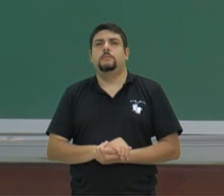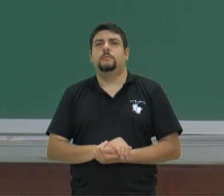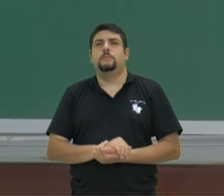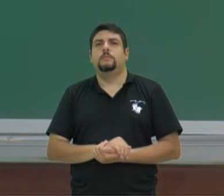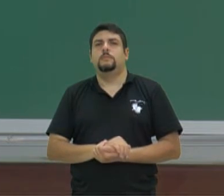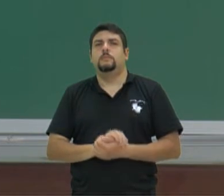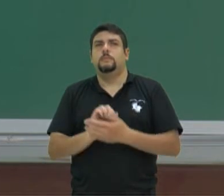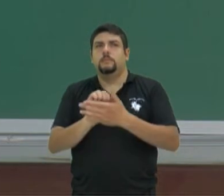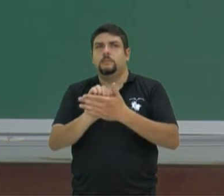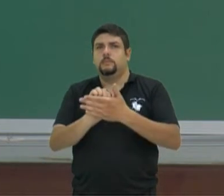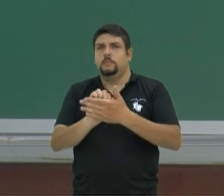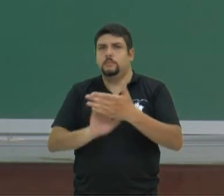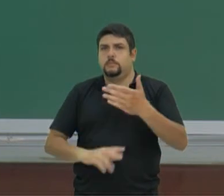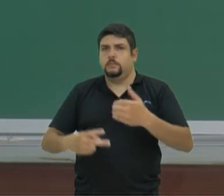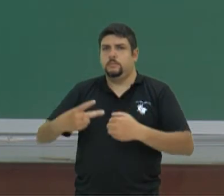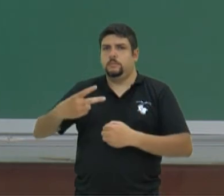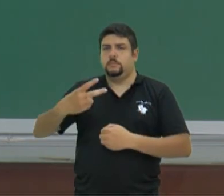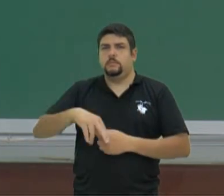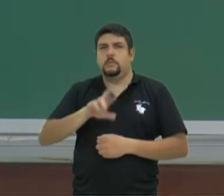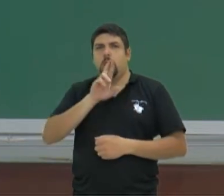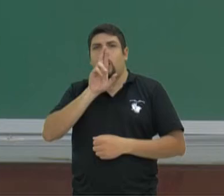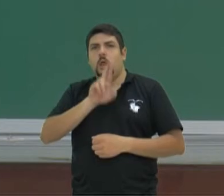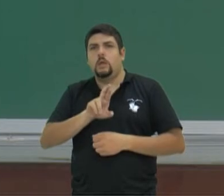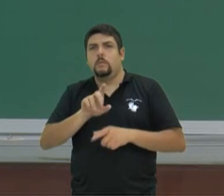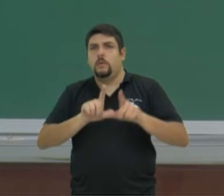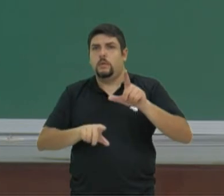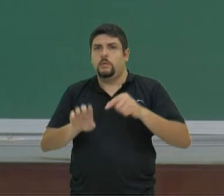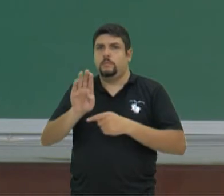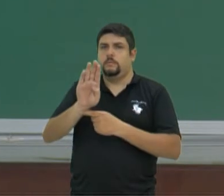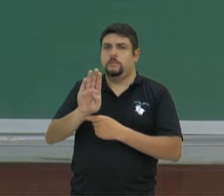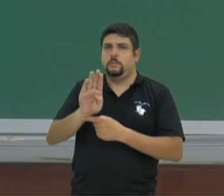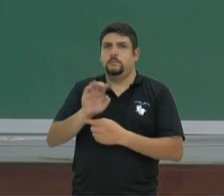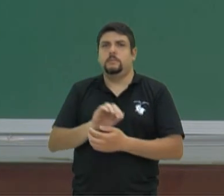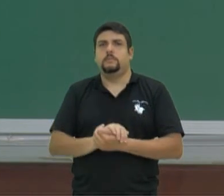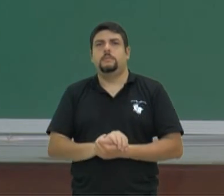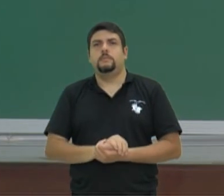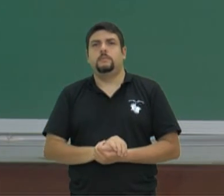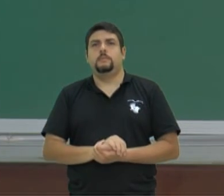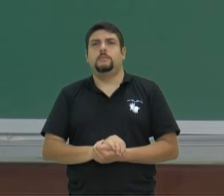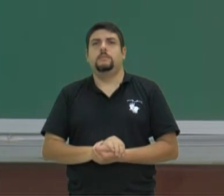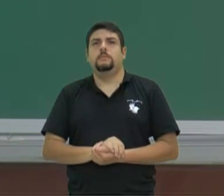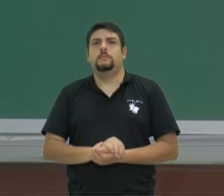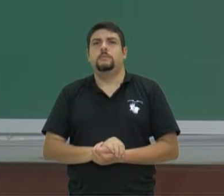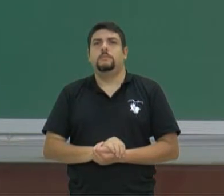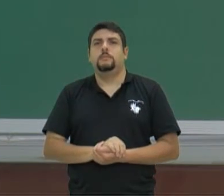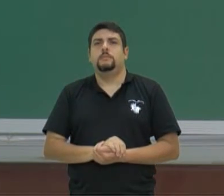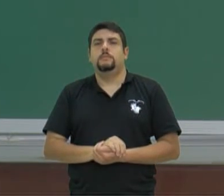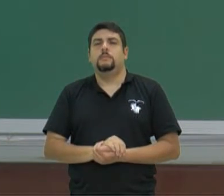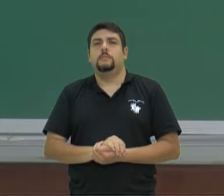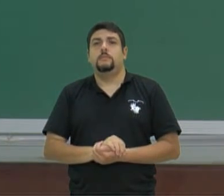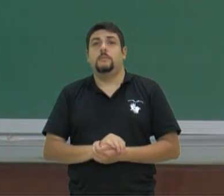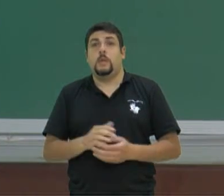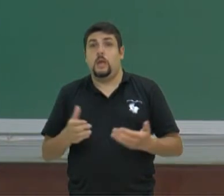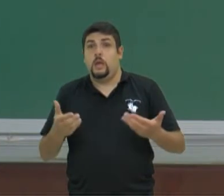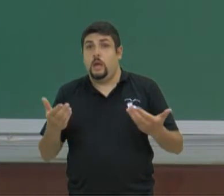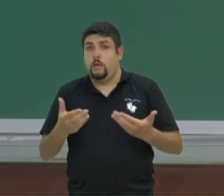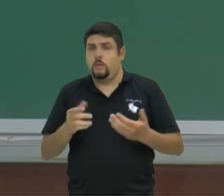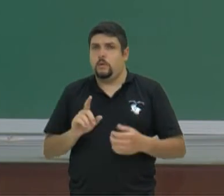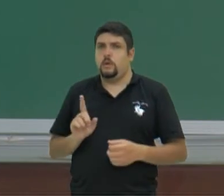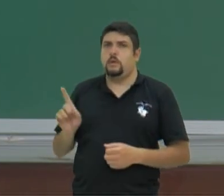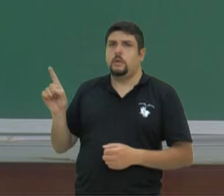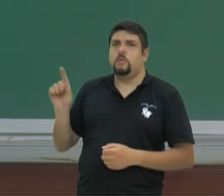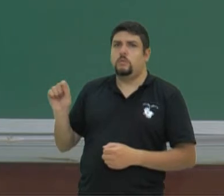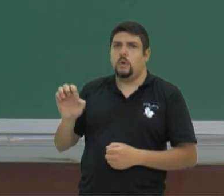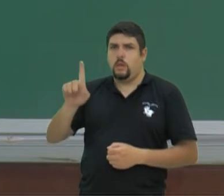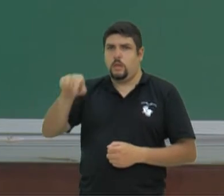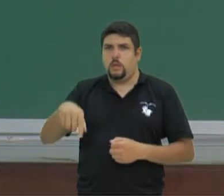Questão 2. Ali a resposta é a letra B. Certo? Agora, essa questão caiu no Exame Nacional do